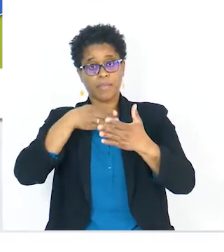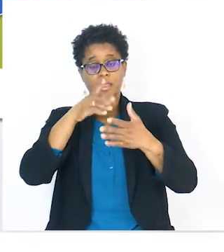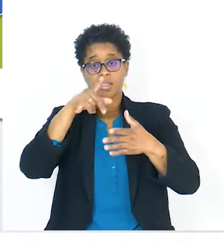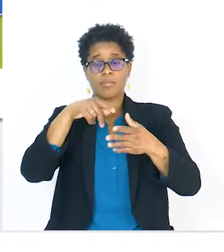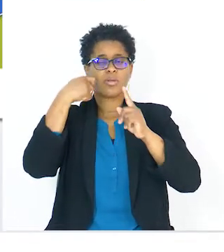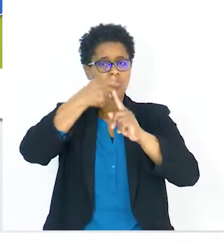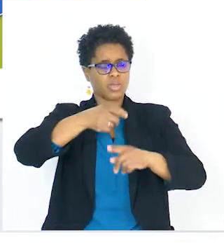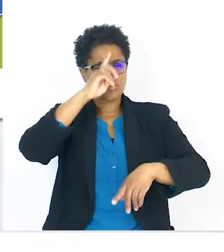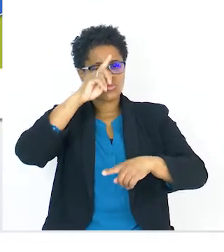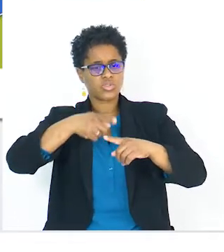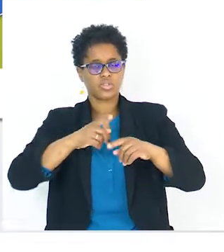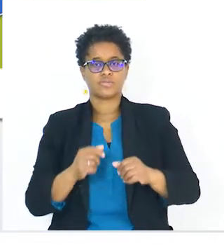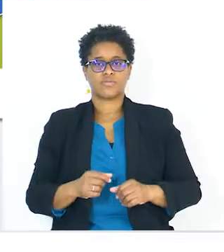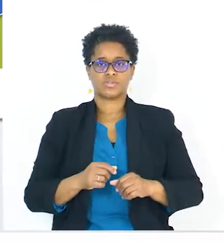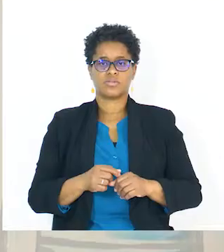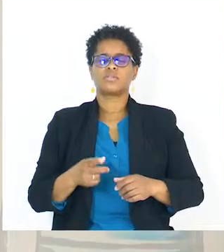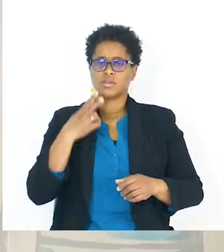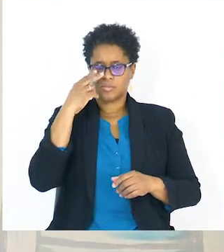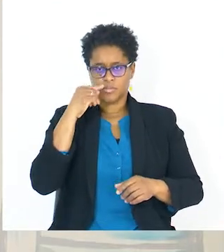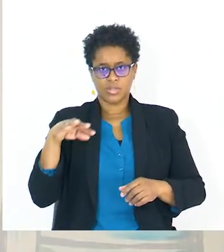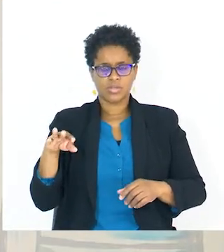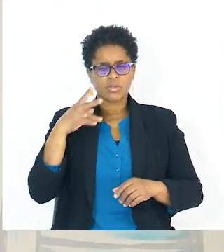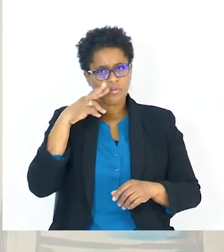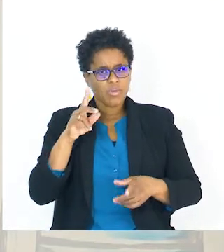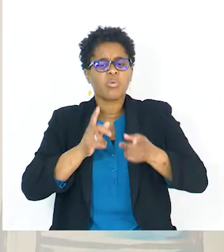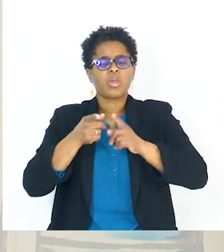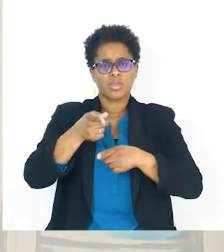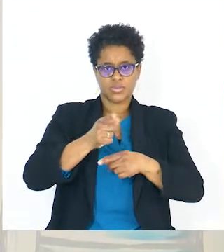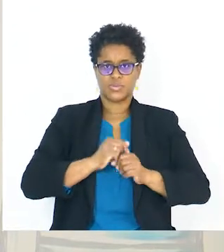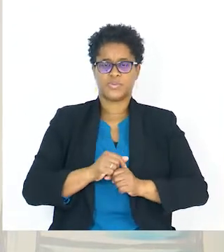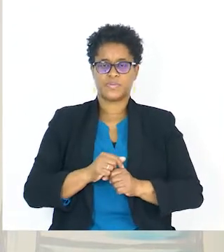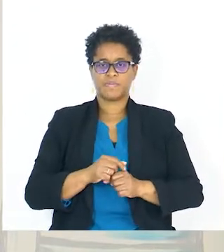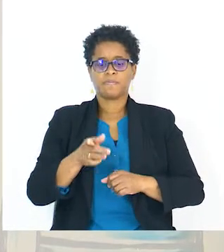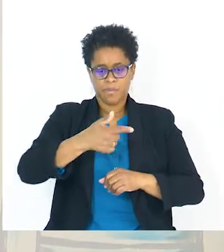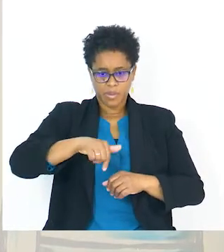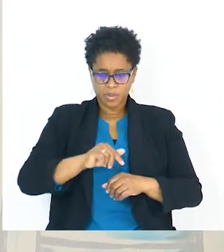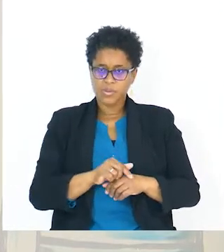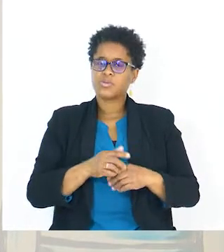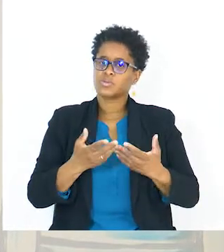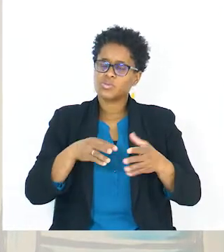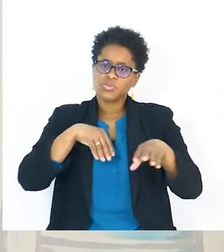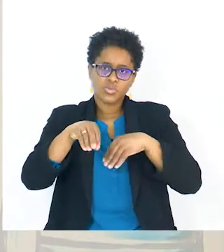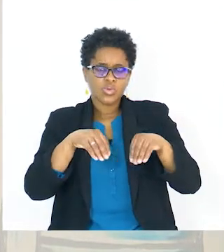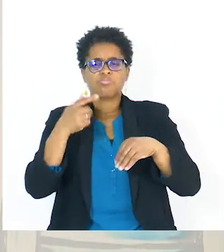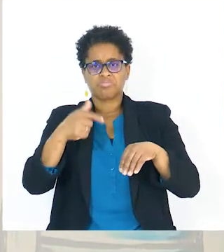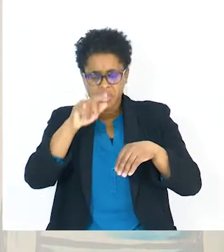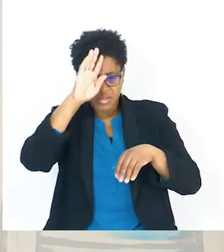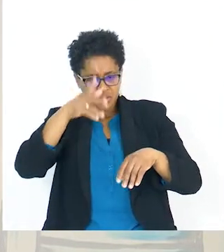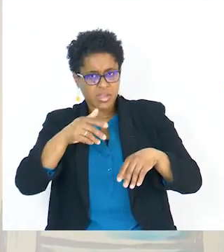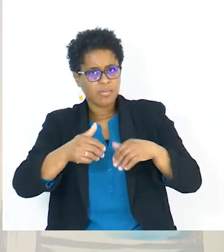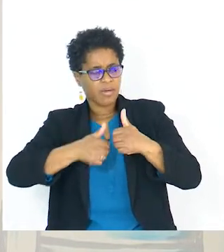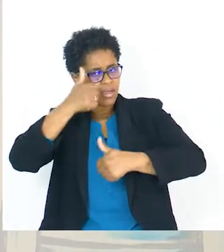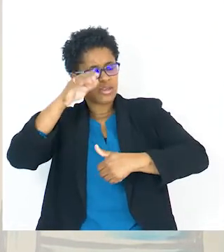também lutar por objetivos. Meninos, o que é que isso significa? Nós no jogo, nós temos que